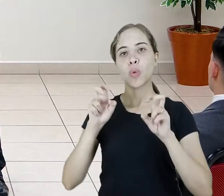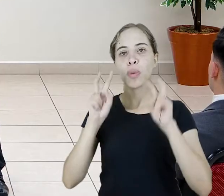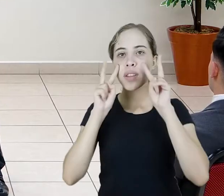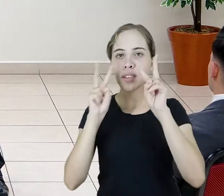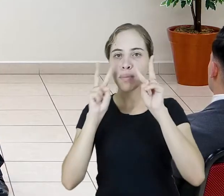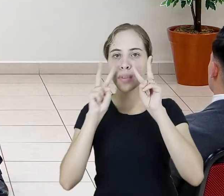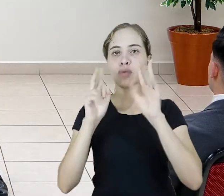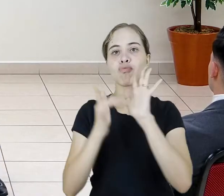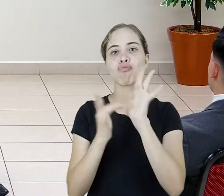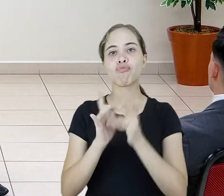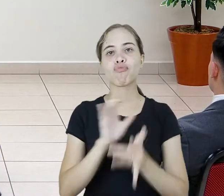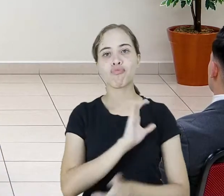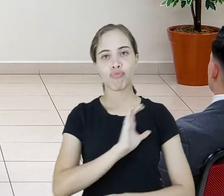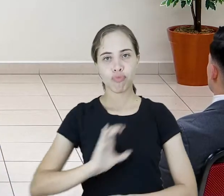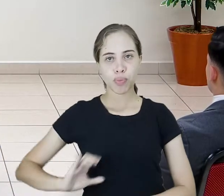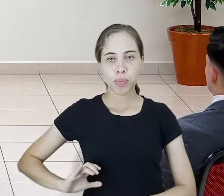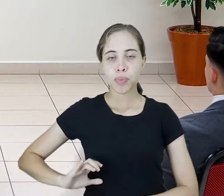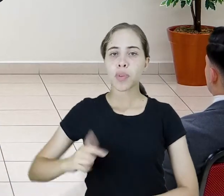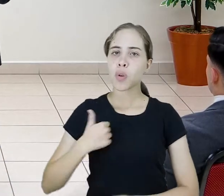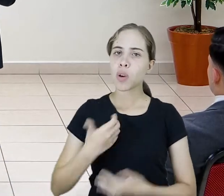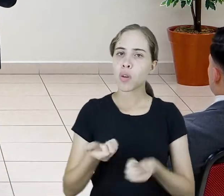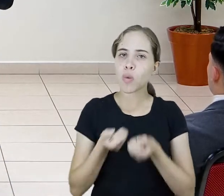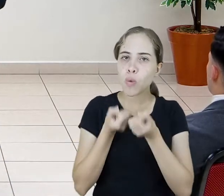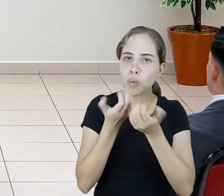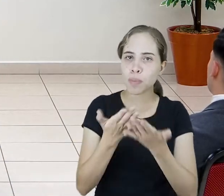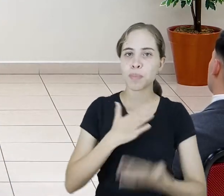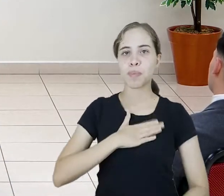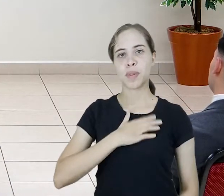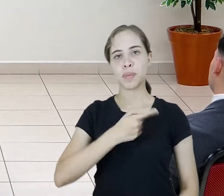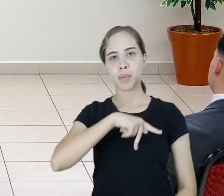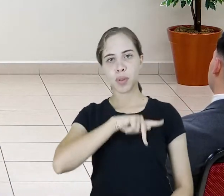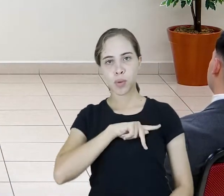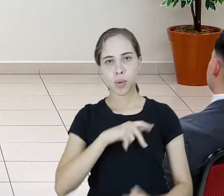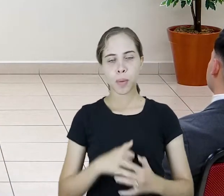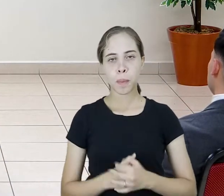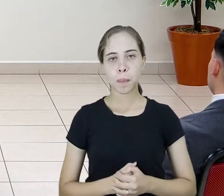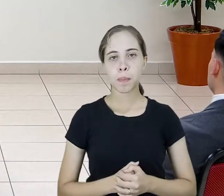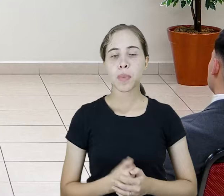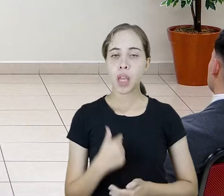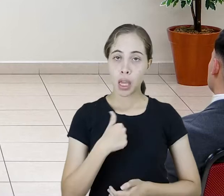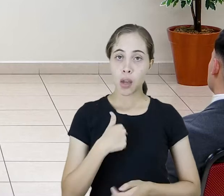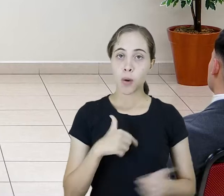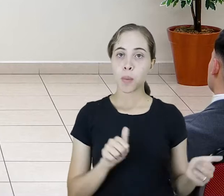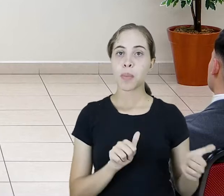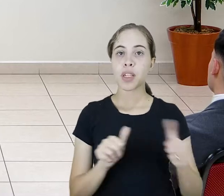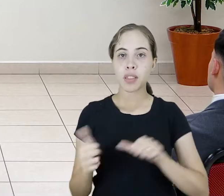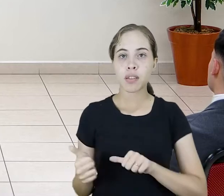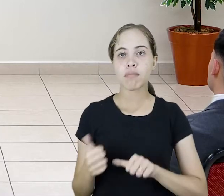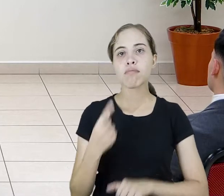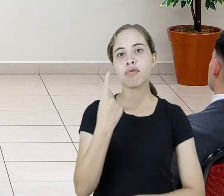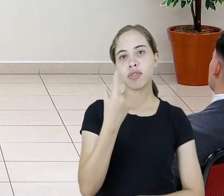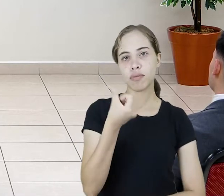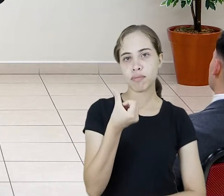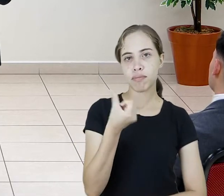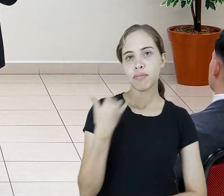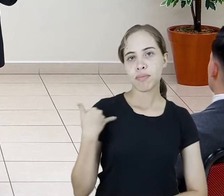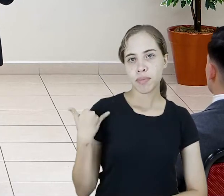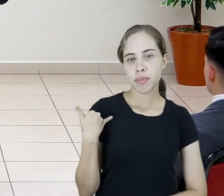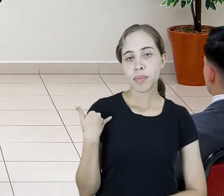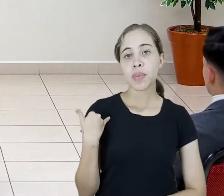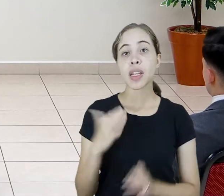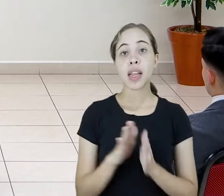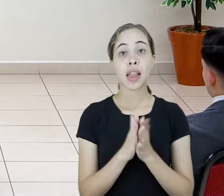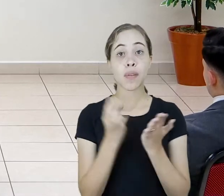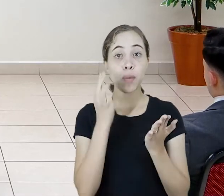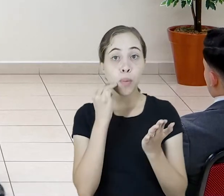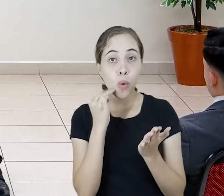Cristo. Permitam-me compartilhar algo pessoal com vocês. Eu fui batizado aos 16 anos. O Livro de Mórmon